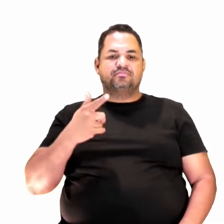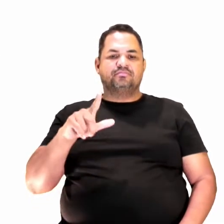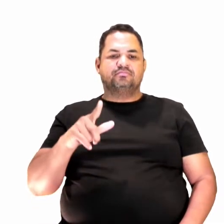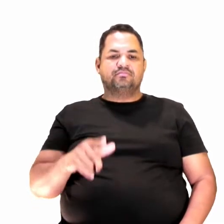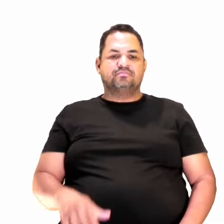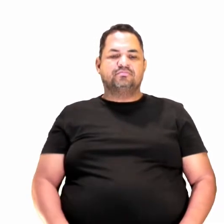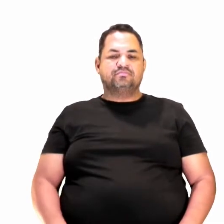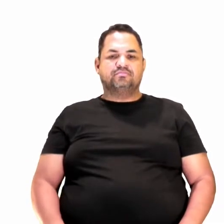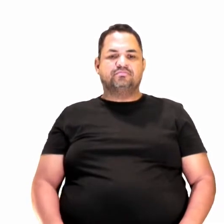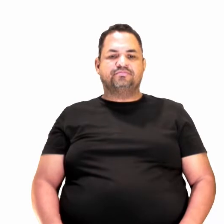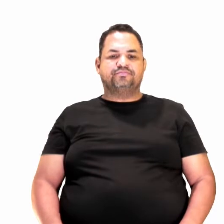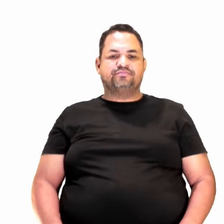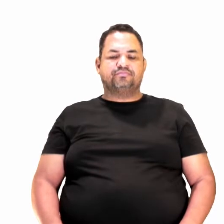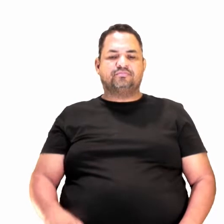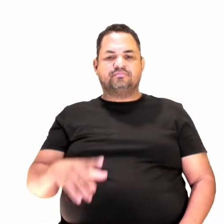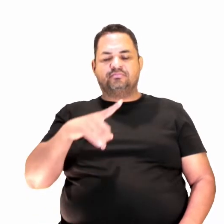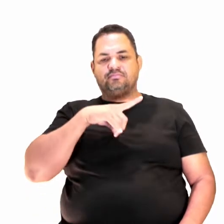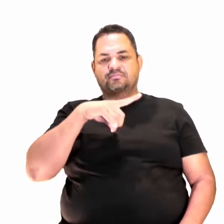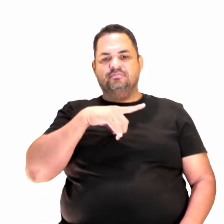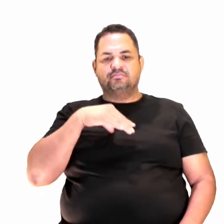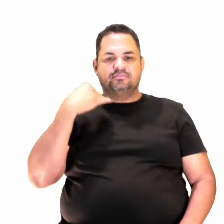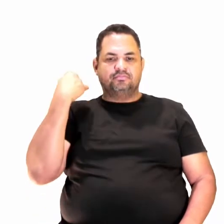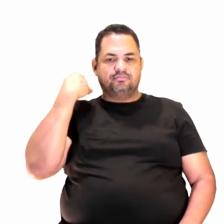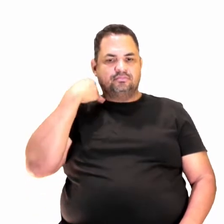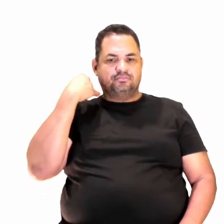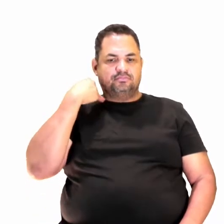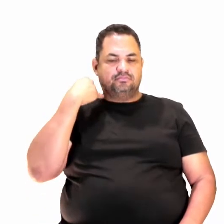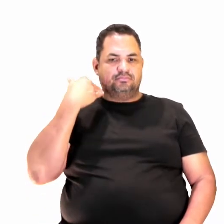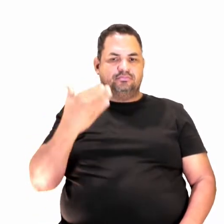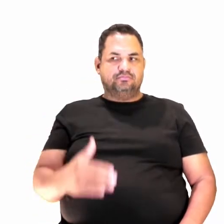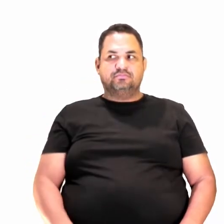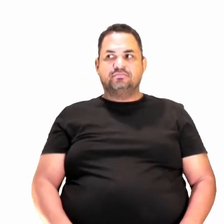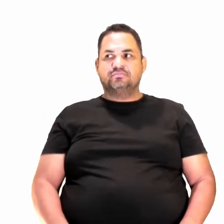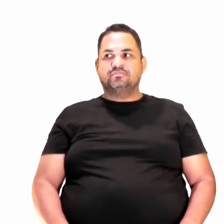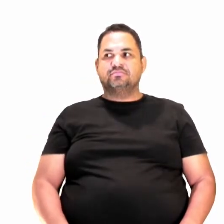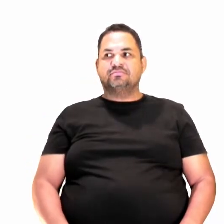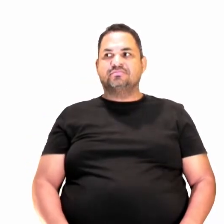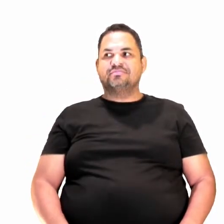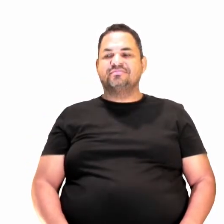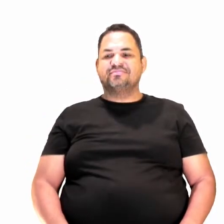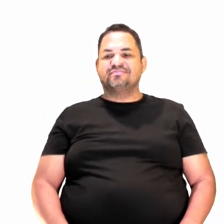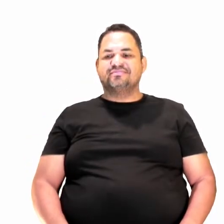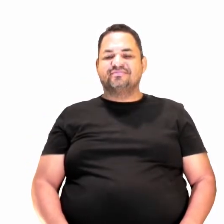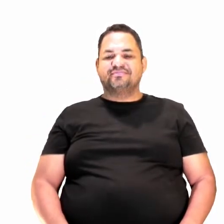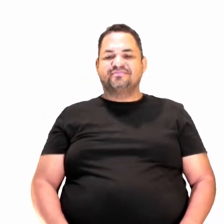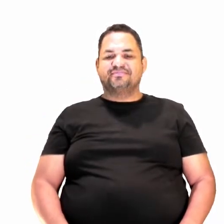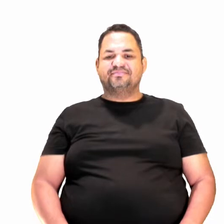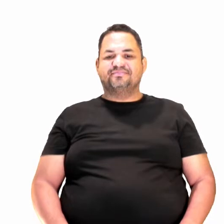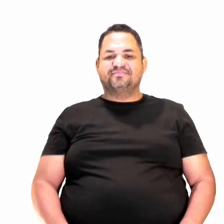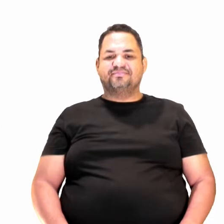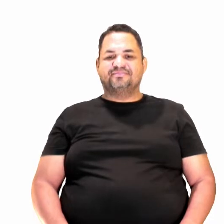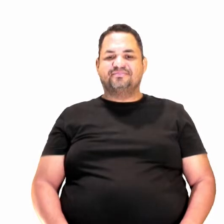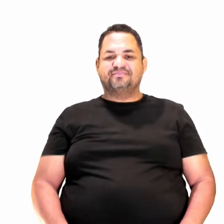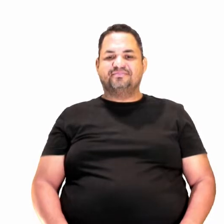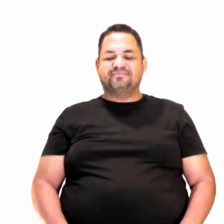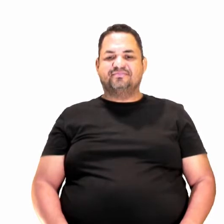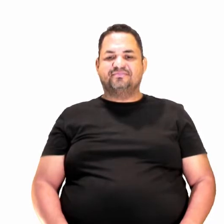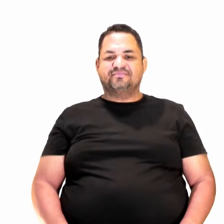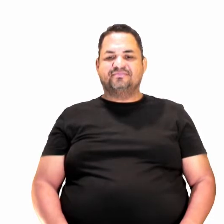Are you thin, slim or chubby? Ou seja, eu falarei I am tall and